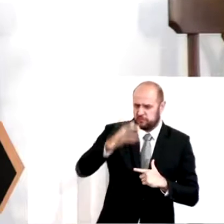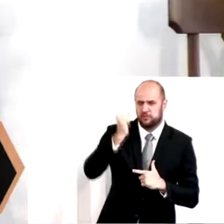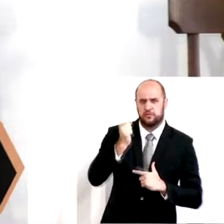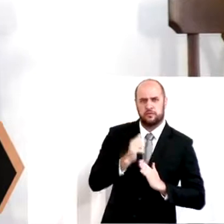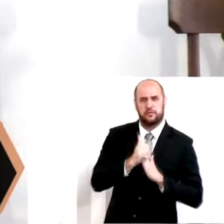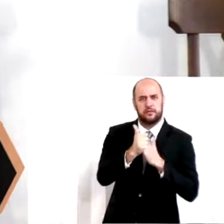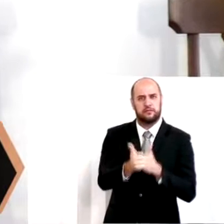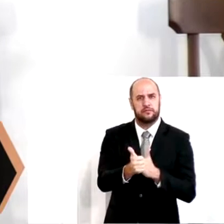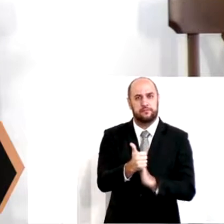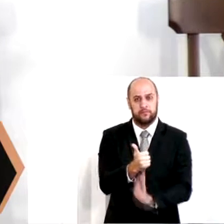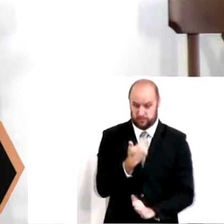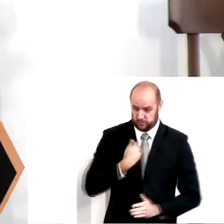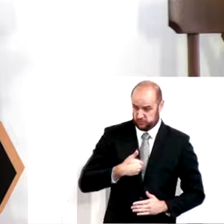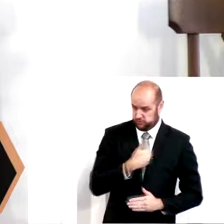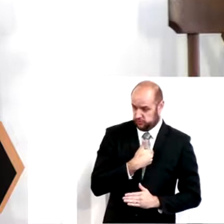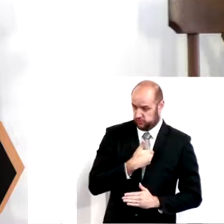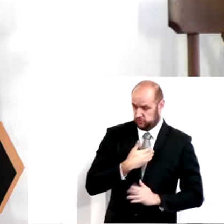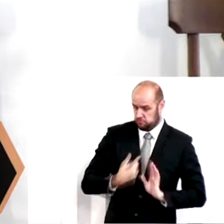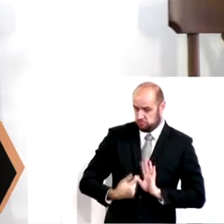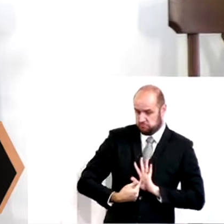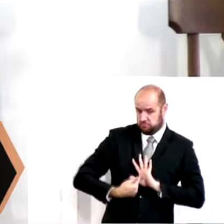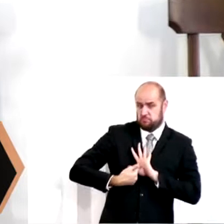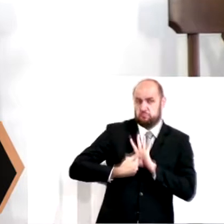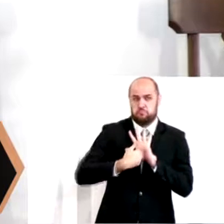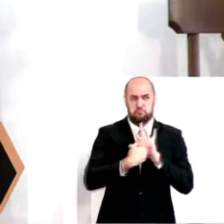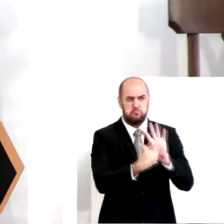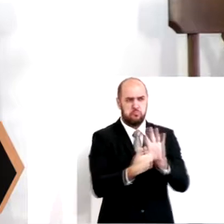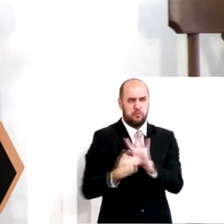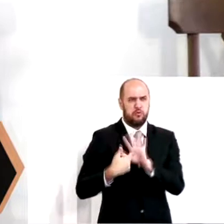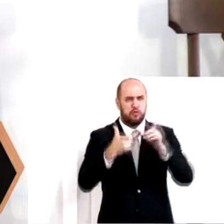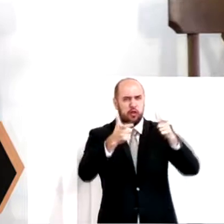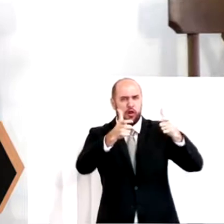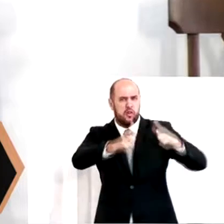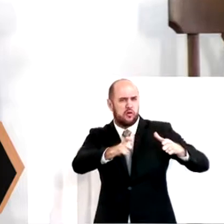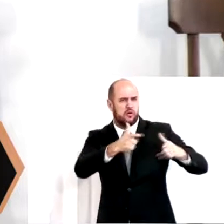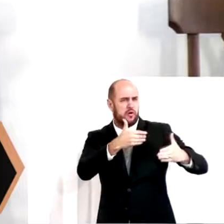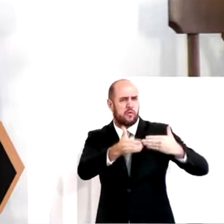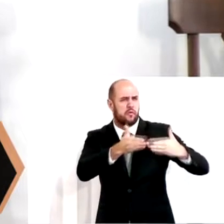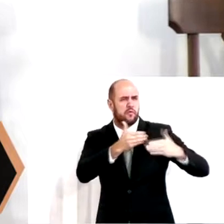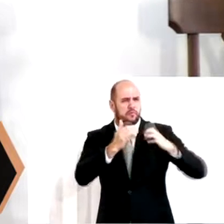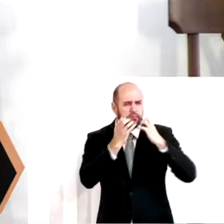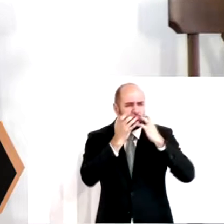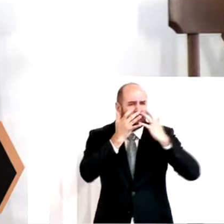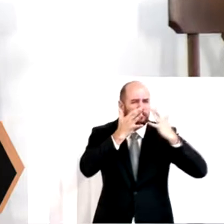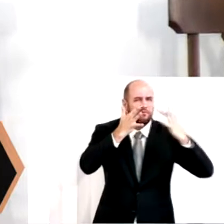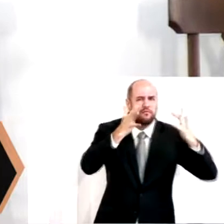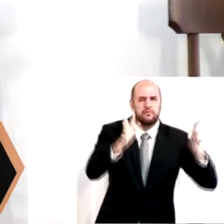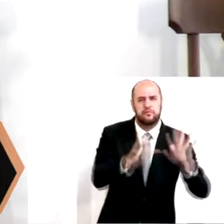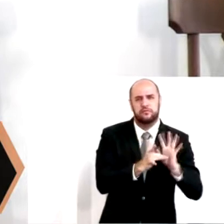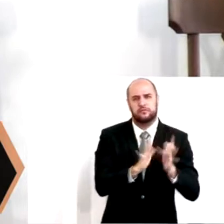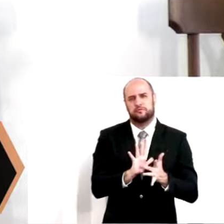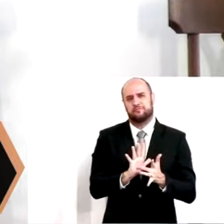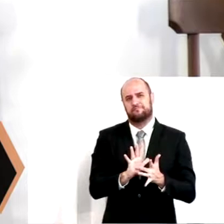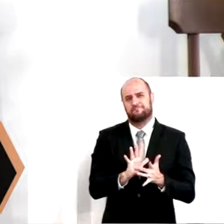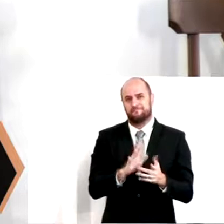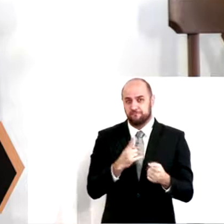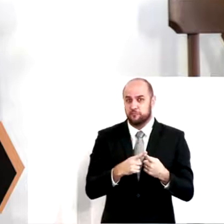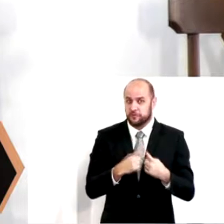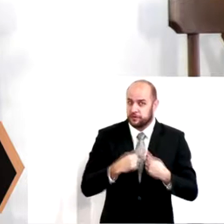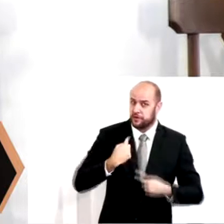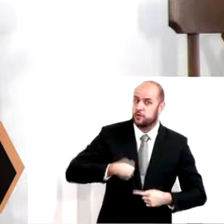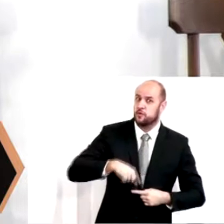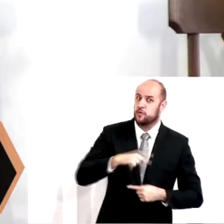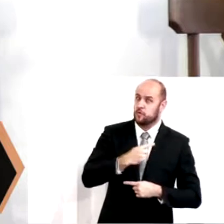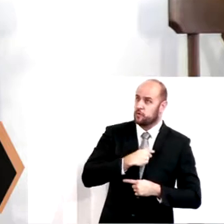por meio de nós manifesta em todo lugar a fragrância do seu conhecimento. Porque nós somos para